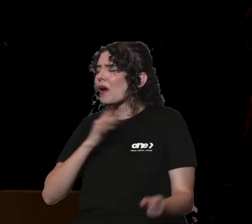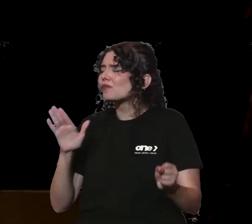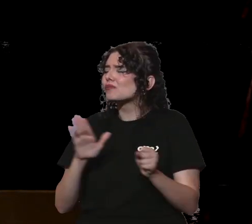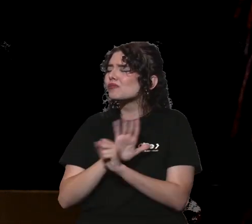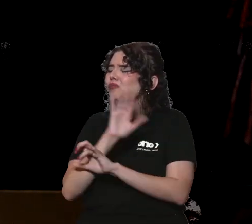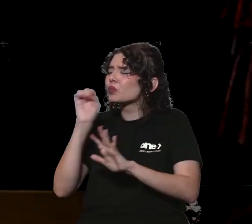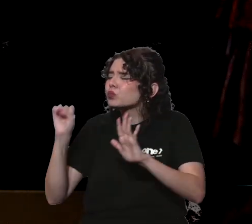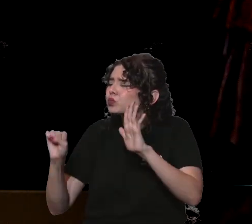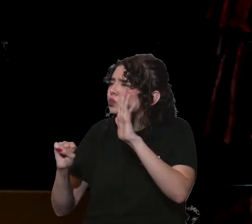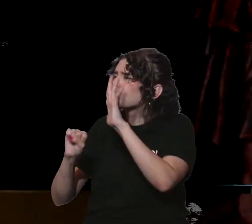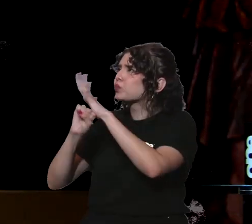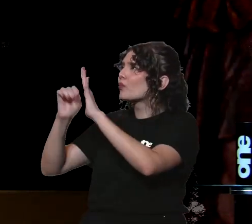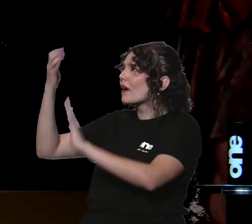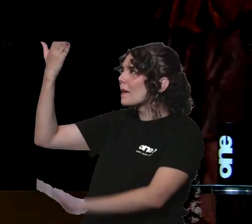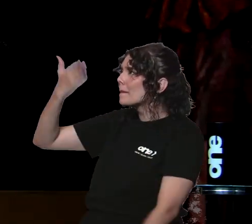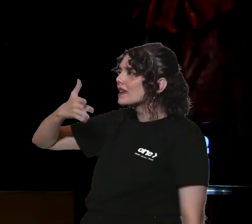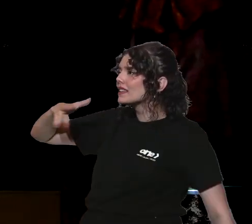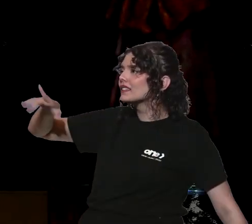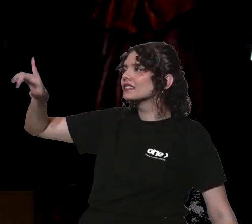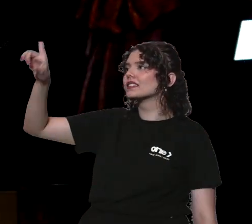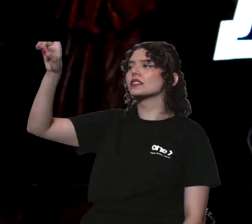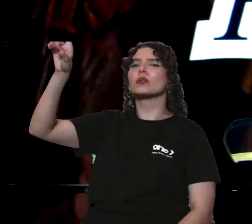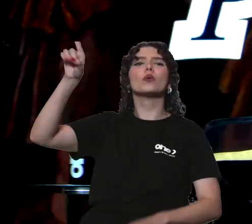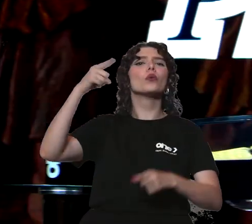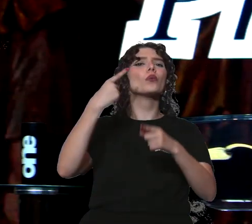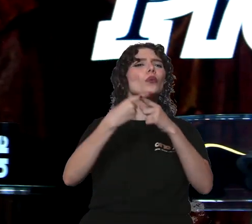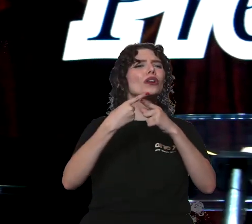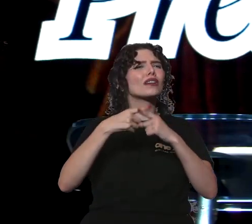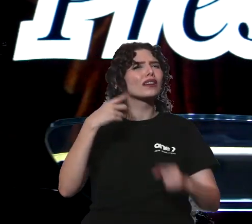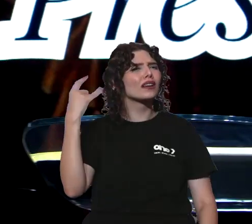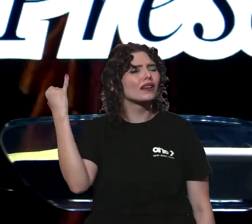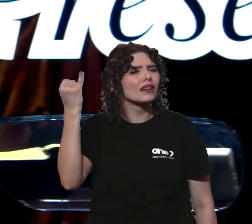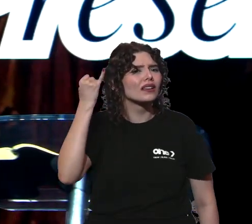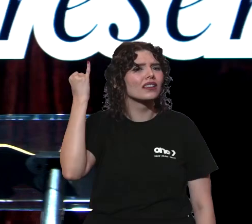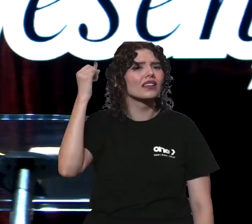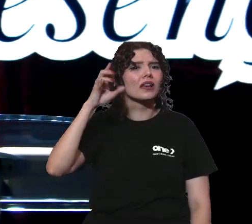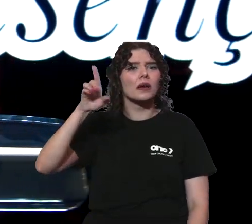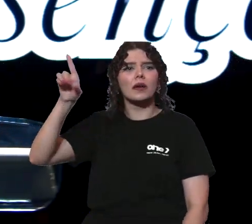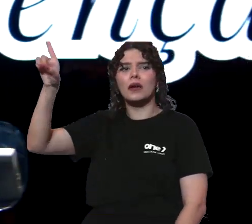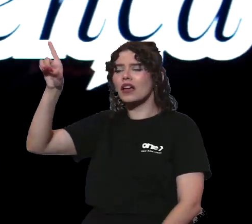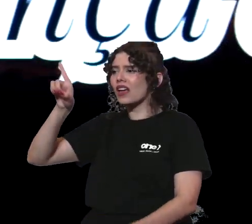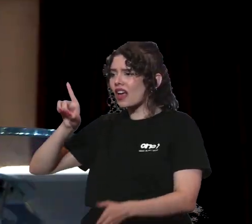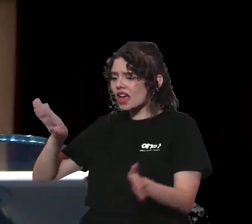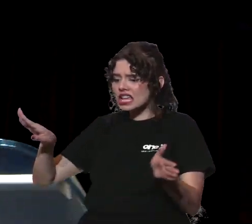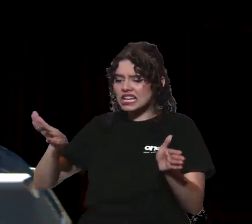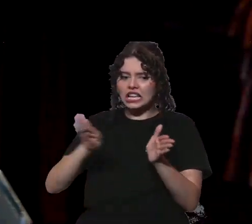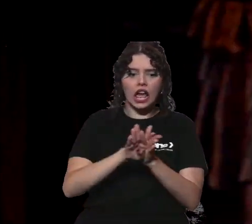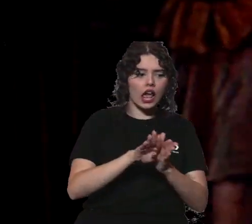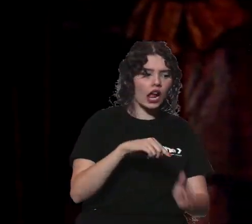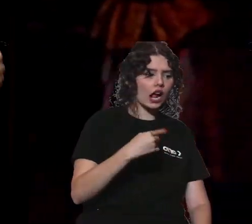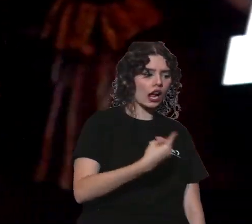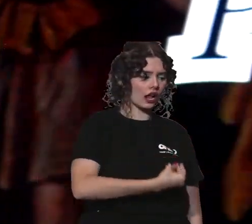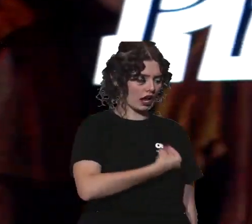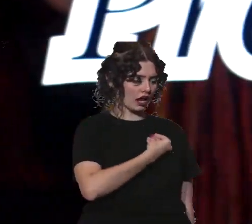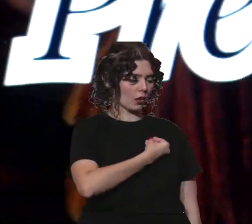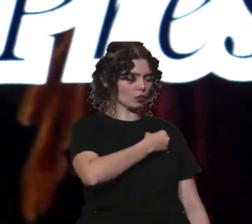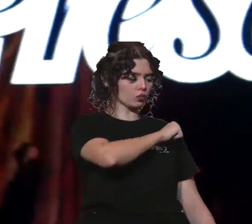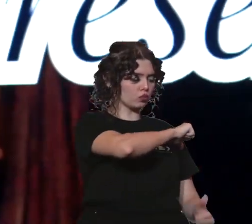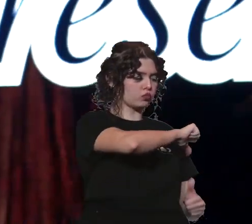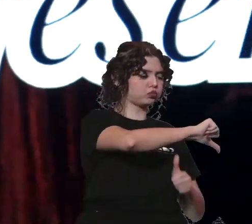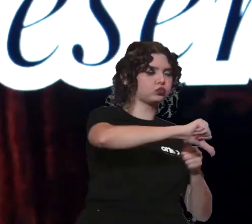da presença de Deus. E por que isso é importante? Porque quando a presença de Deus chega na nossa vida, tudo é